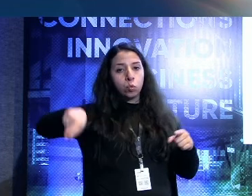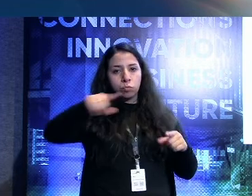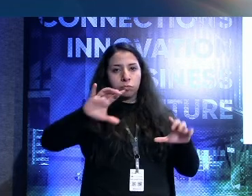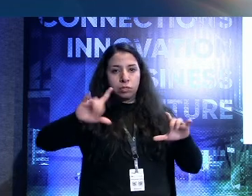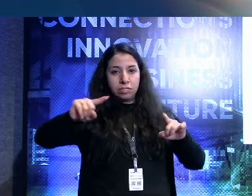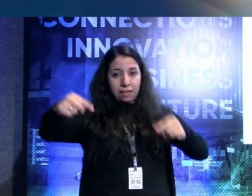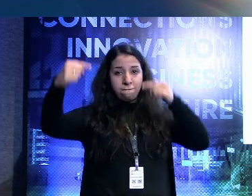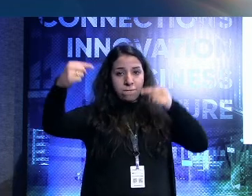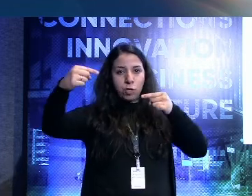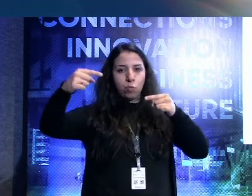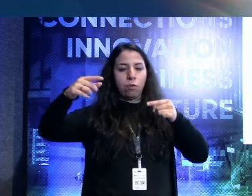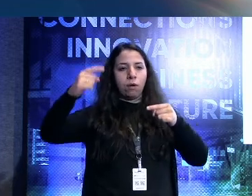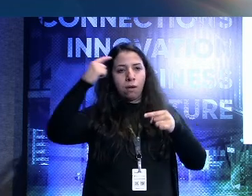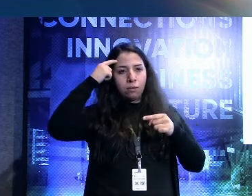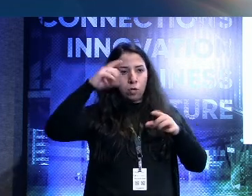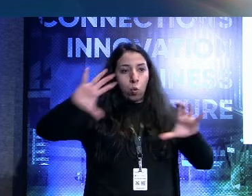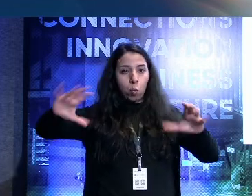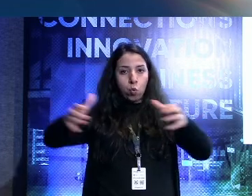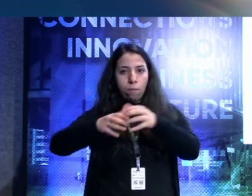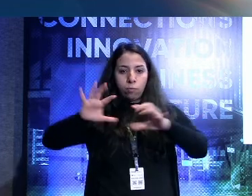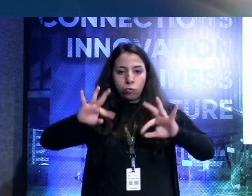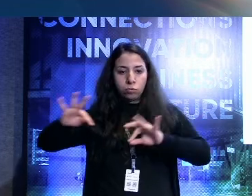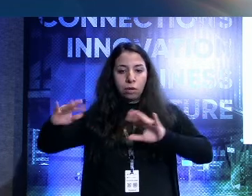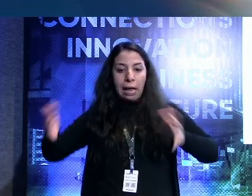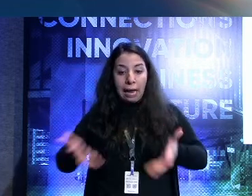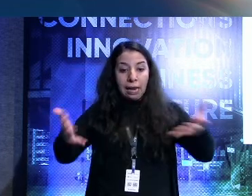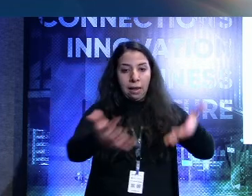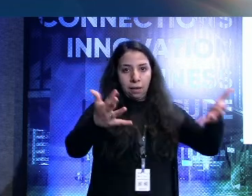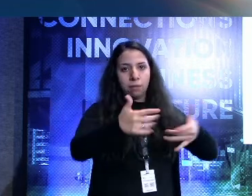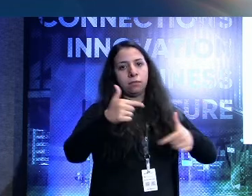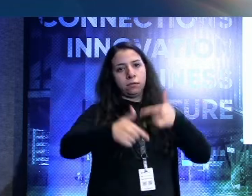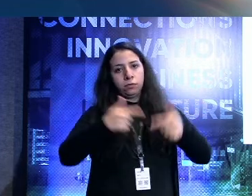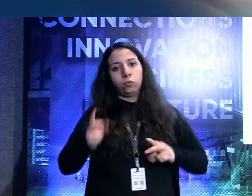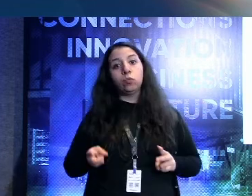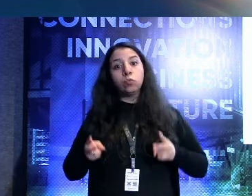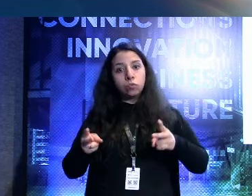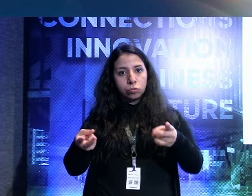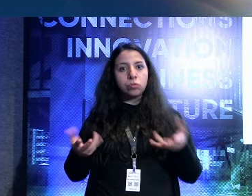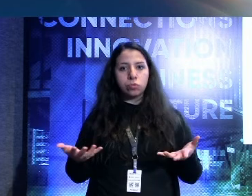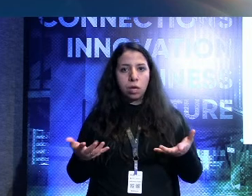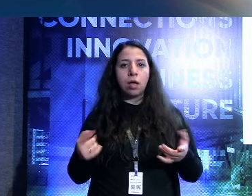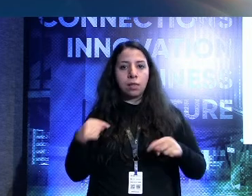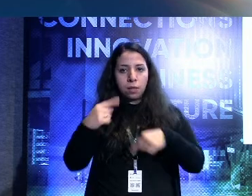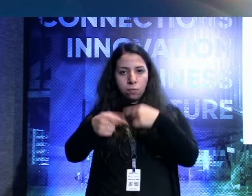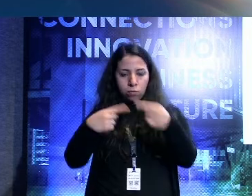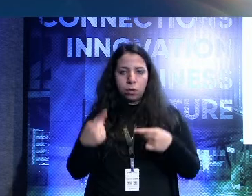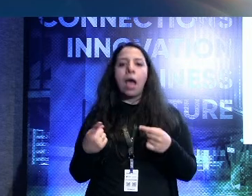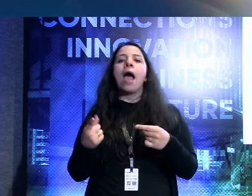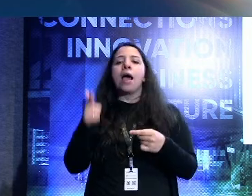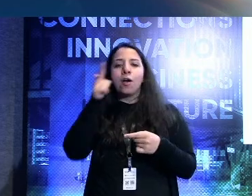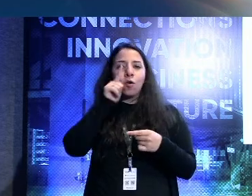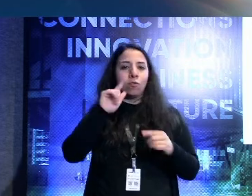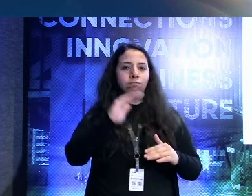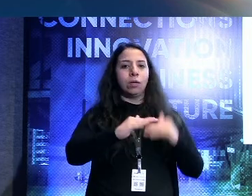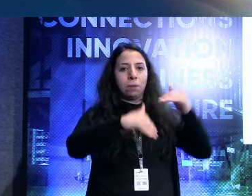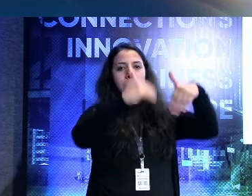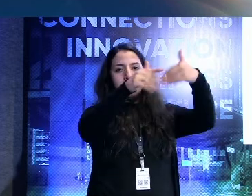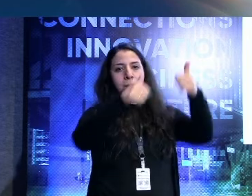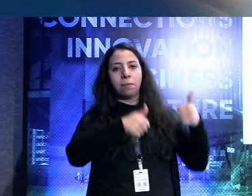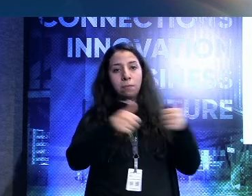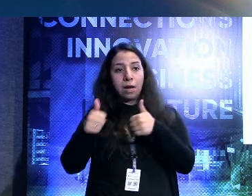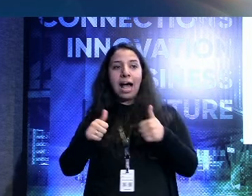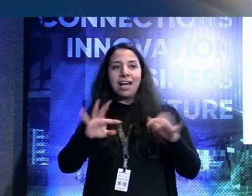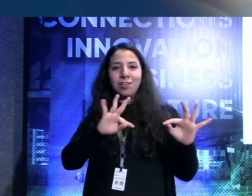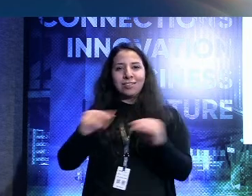de curva. A partir disso, a complexidade passa a cair, as ferramentas tornam o trabalho mais produtivo, e aí, consequentemente, de novo, a moral dos times volta a